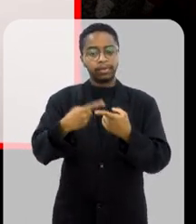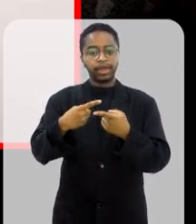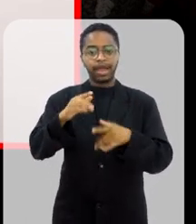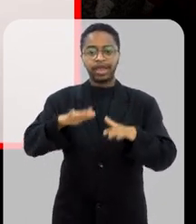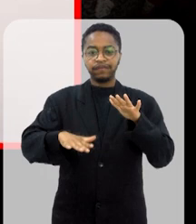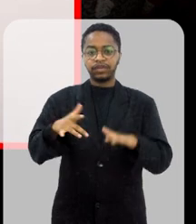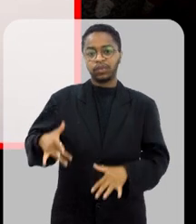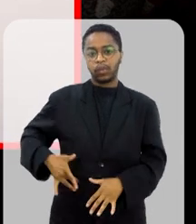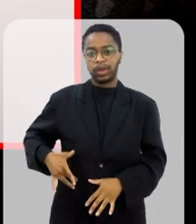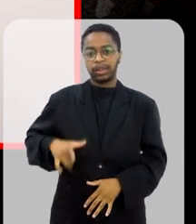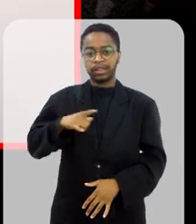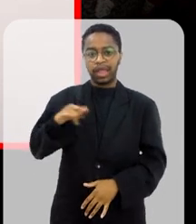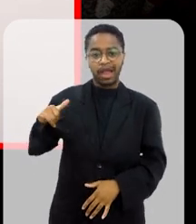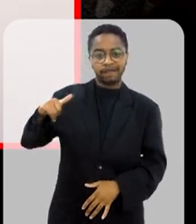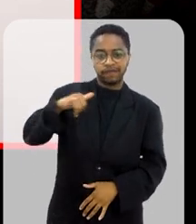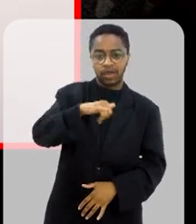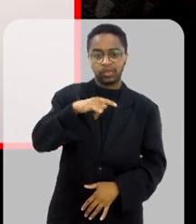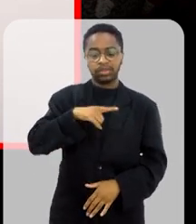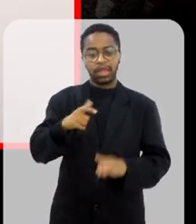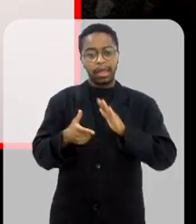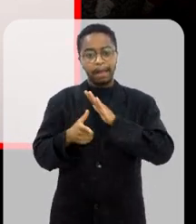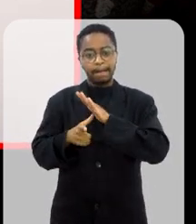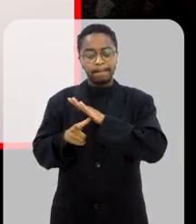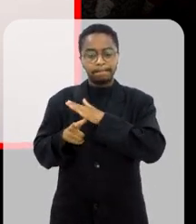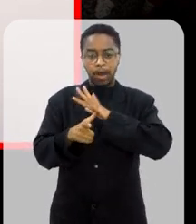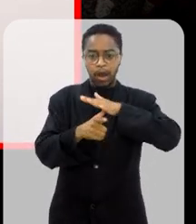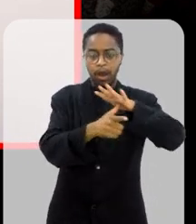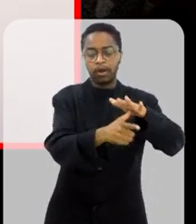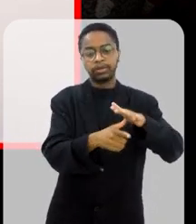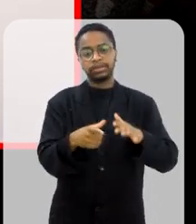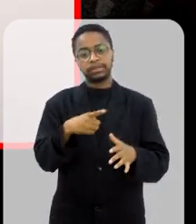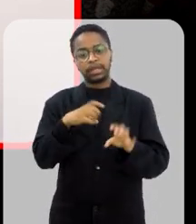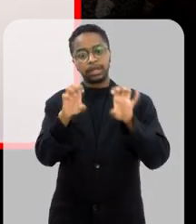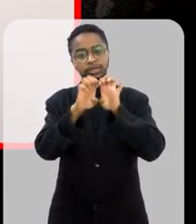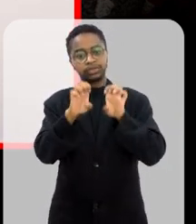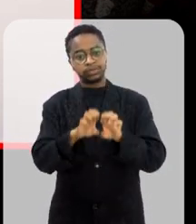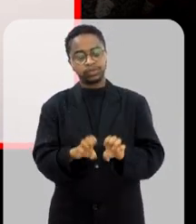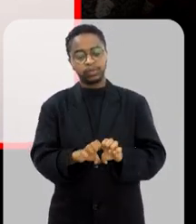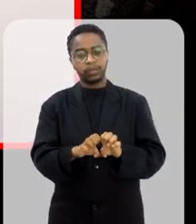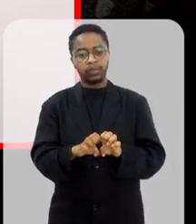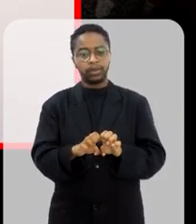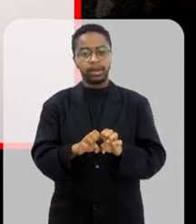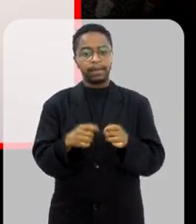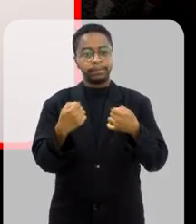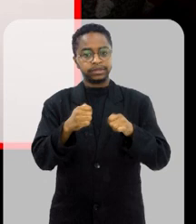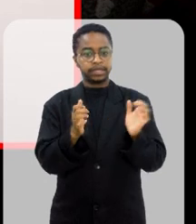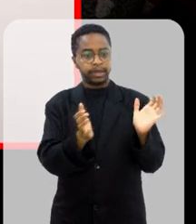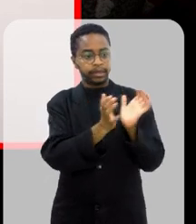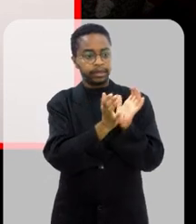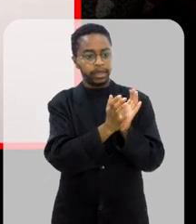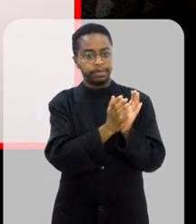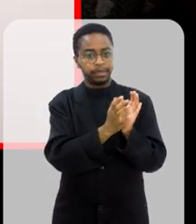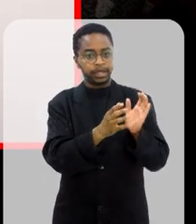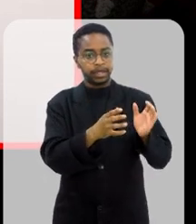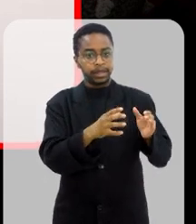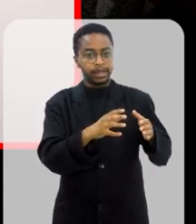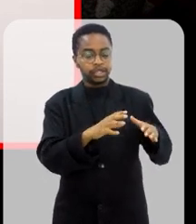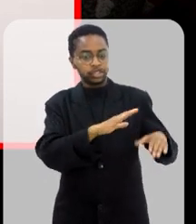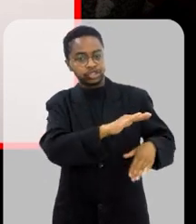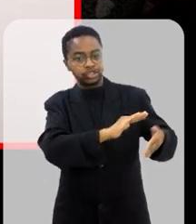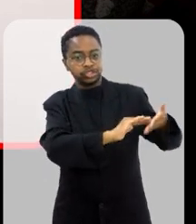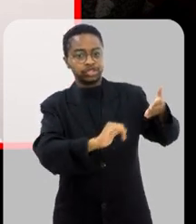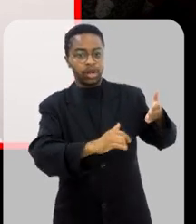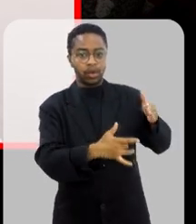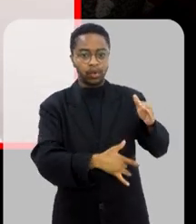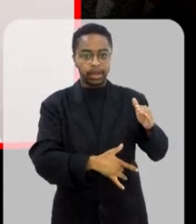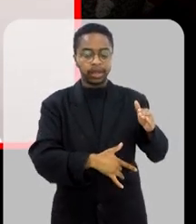custo. Às vezes o rim vem de longe, vem de avião, vem de helicóptero, vem numa estrutura, né, tem que fazer uma equipe de um lado para tirar o